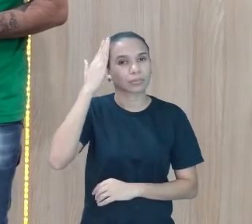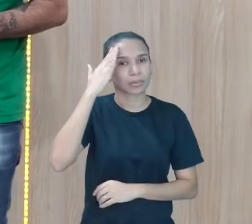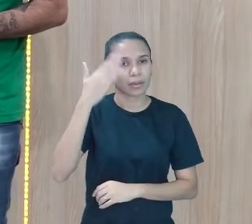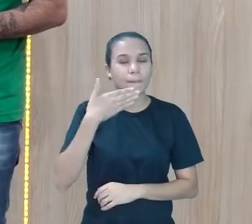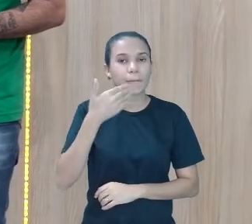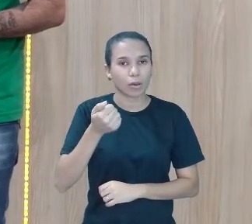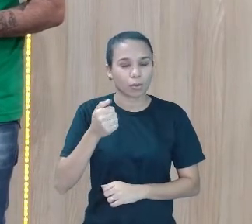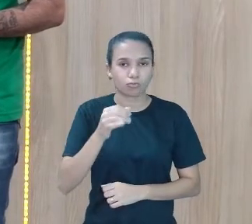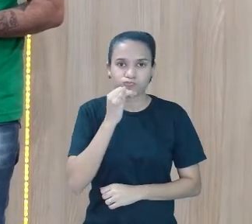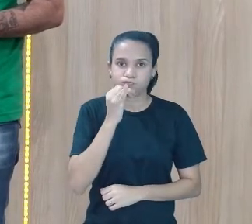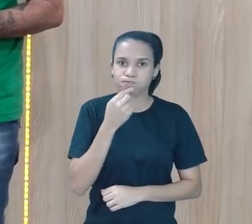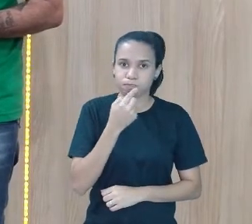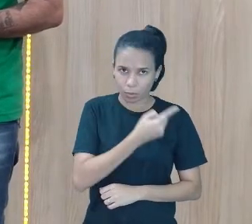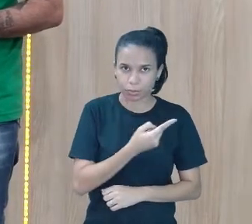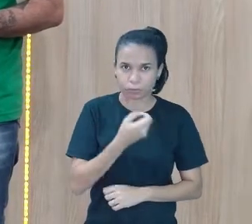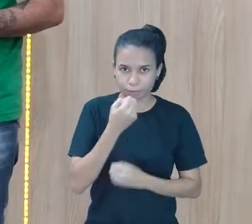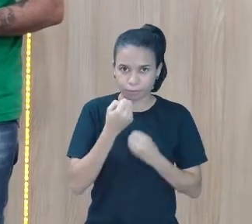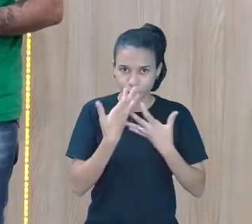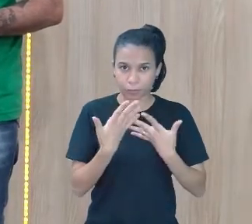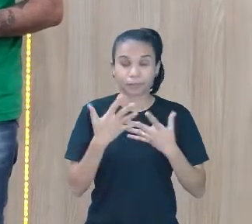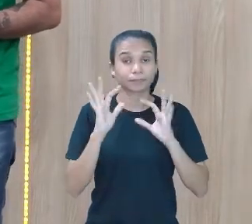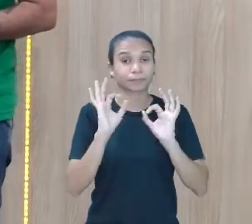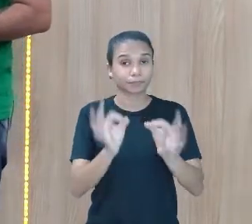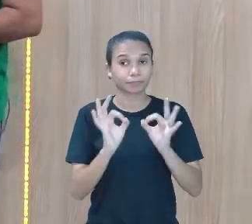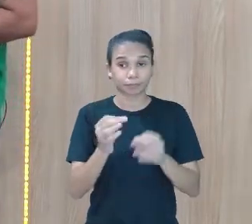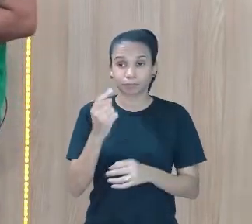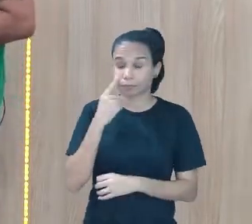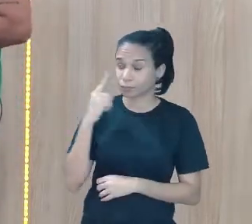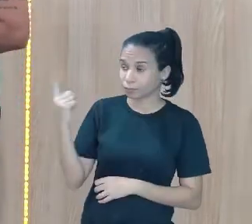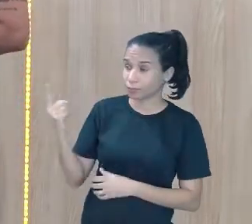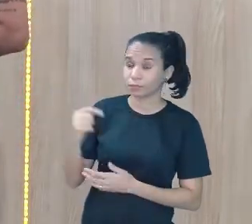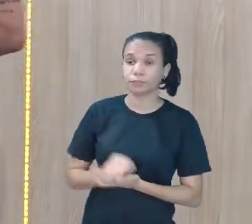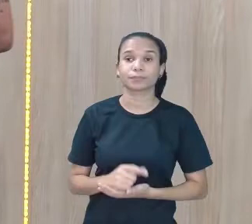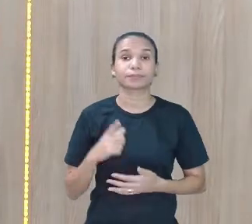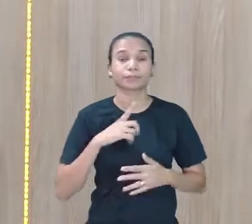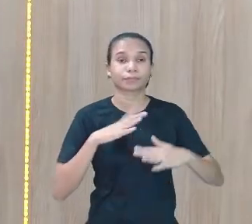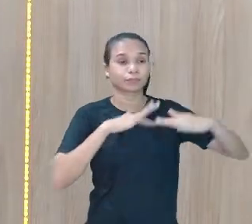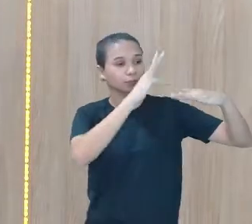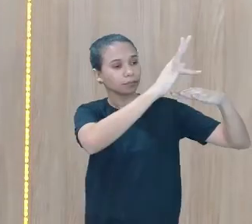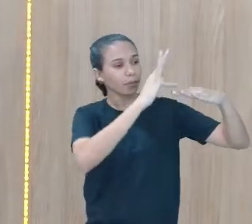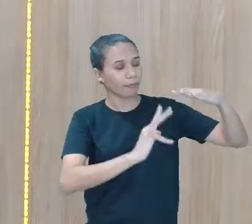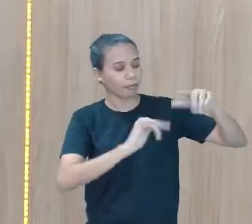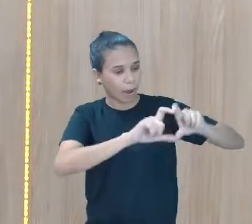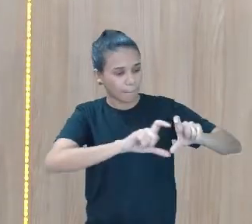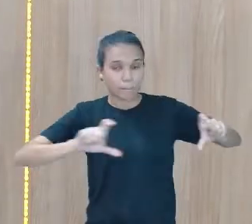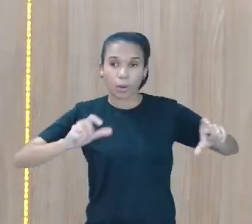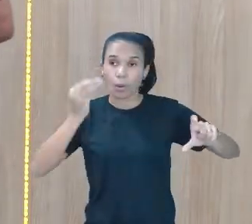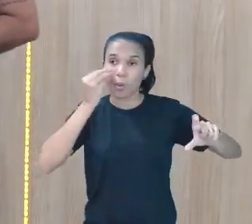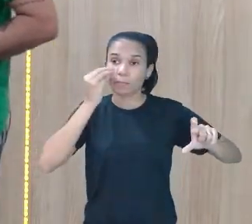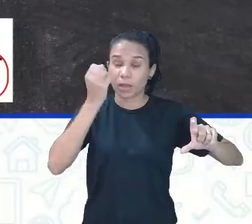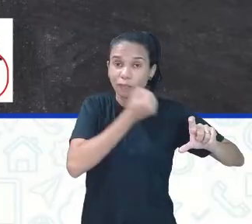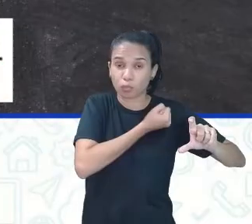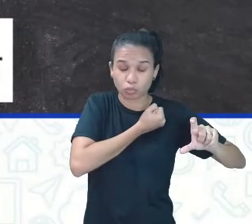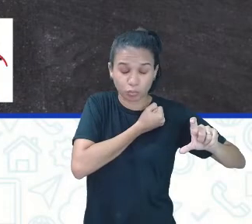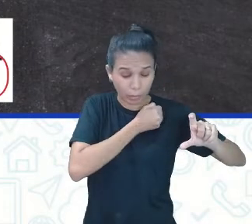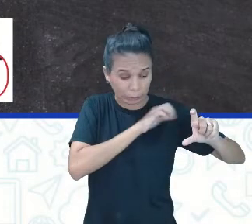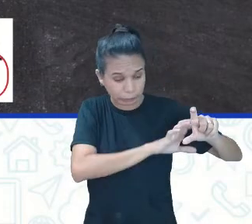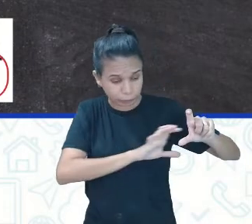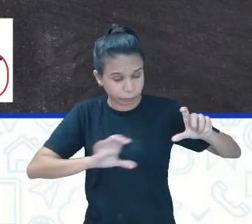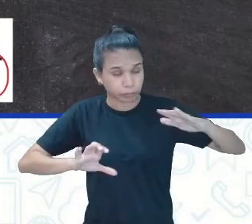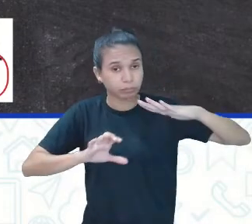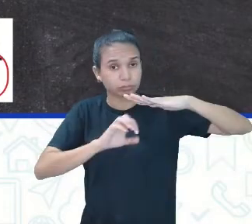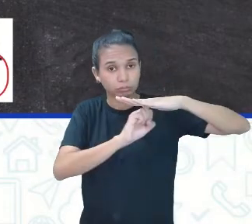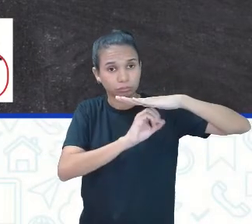do exemplo anterior foi boa. Então, vejamos aqui. Eu tenho essas frações E observe os números de baixo, ou seja,